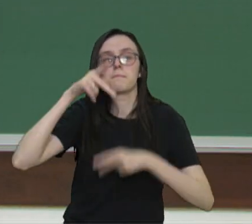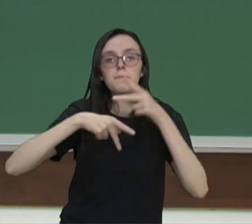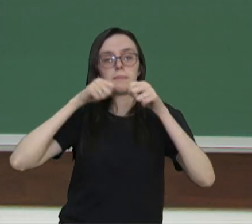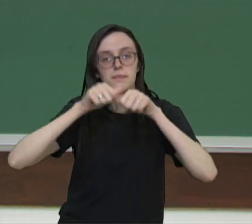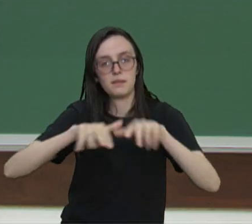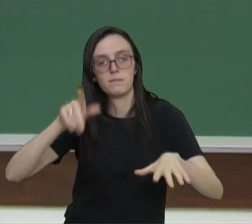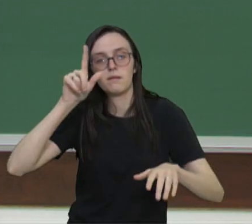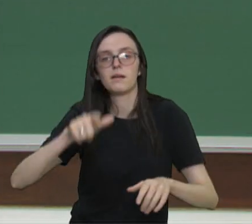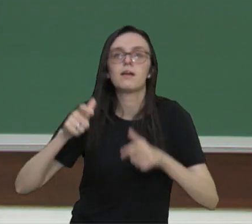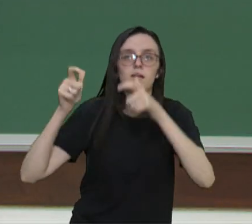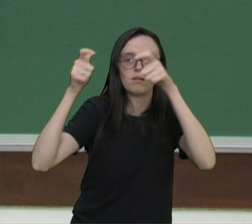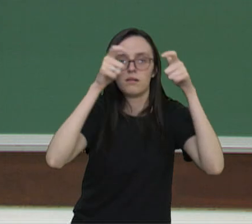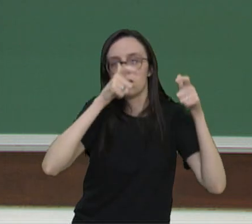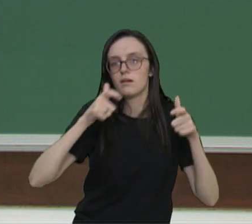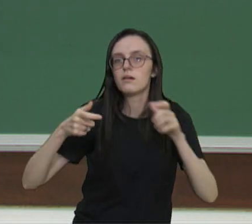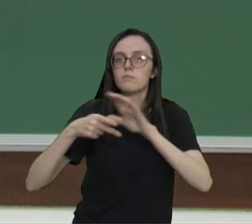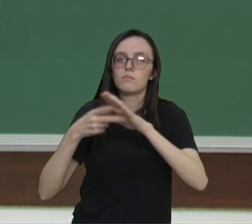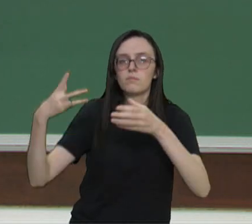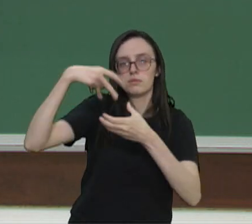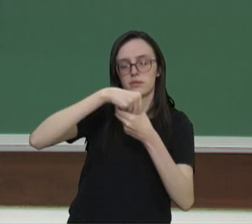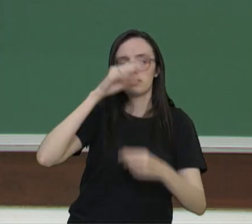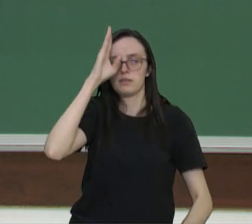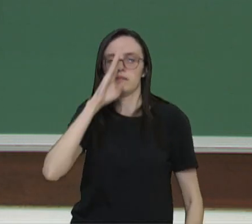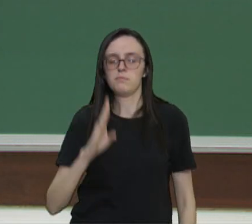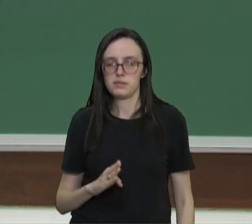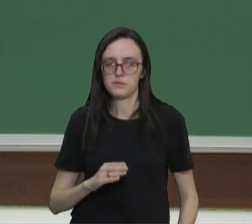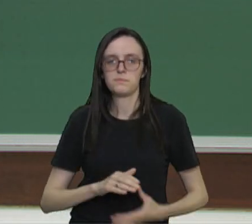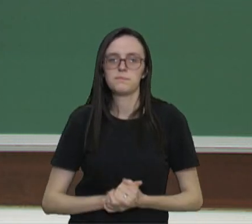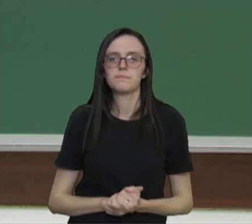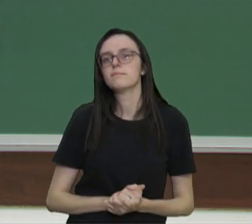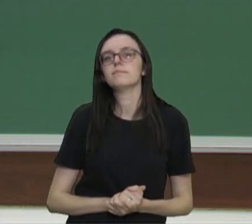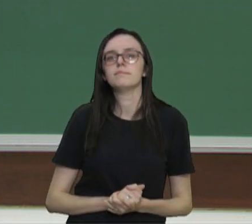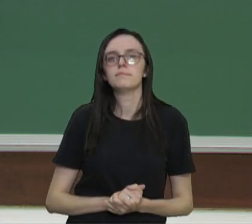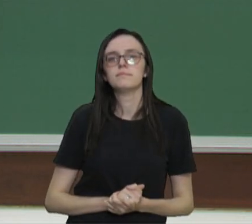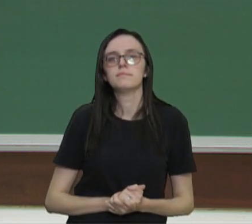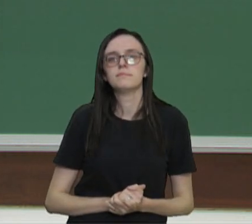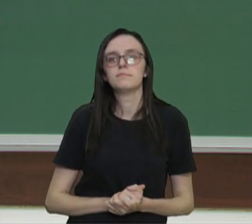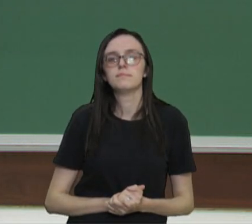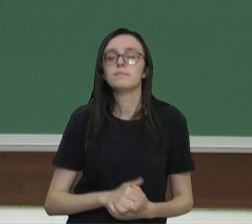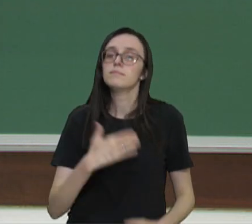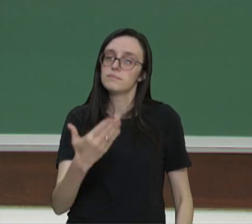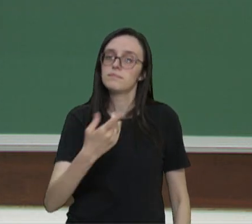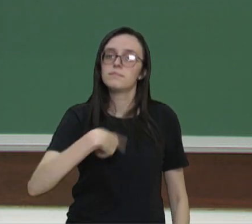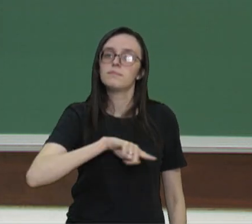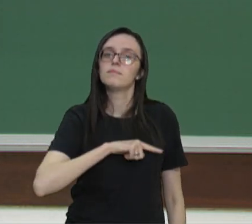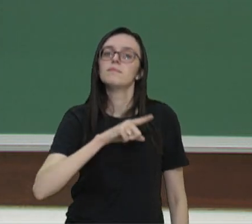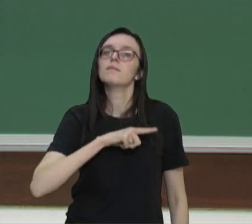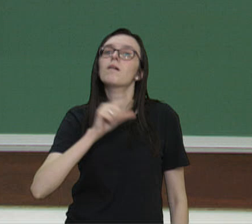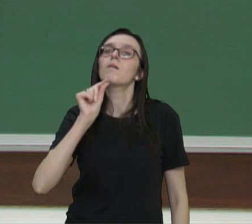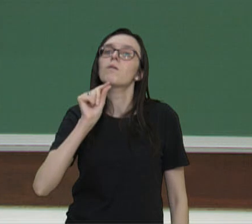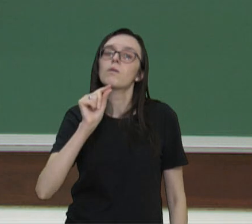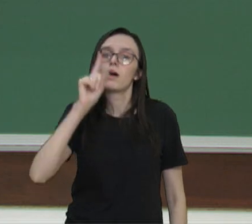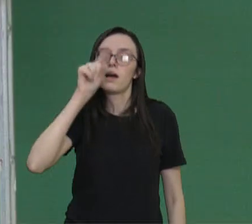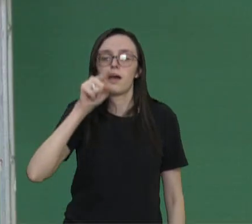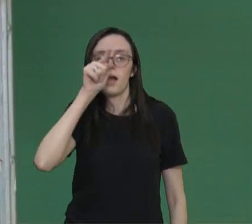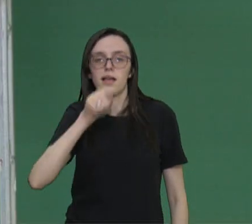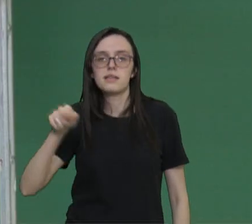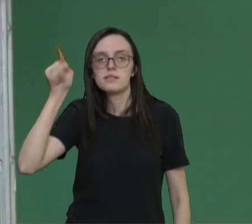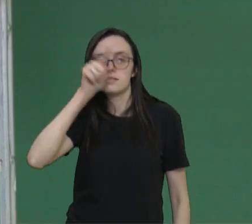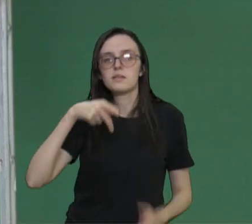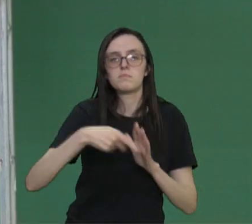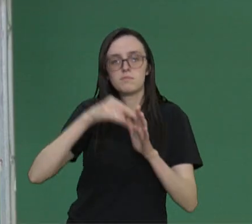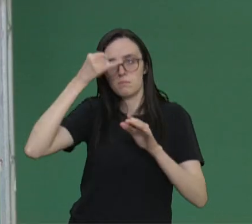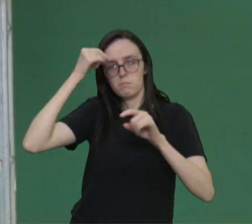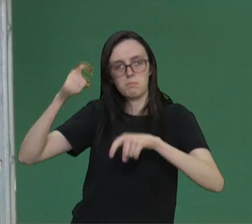povoamento para a região interior do Brasil, para o interior do Brasil. E aí nós tivemos também o ciclo da